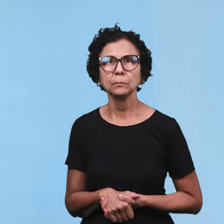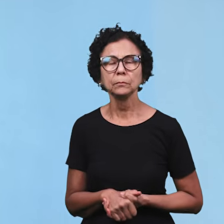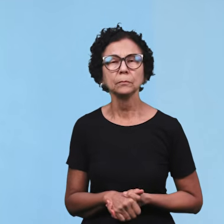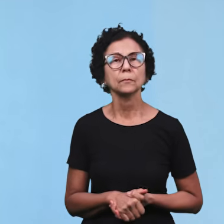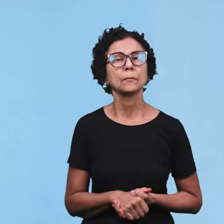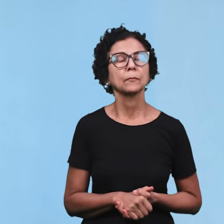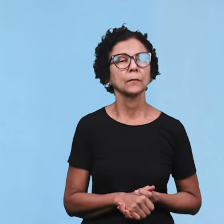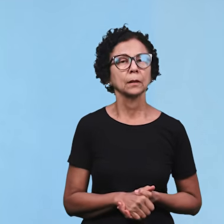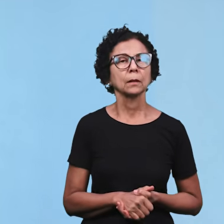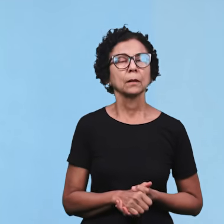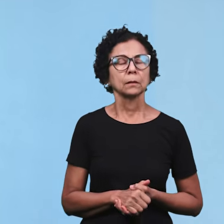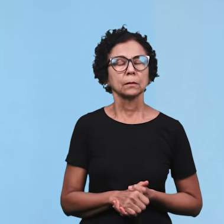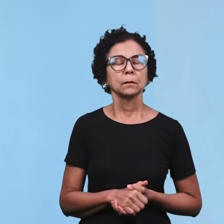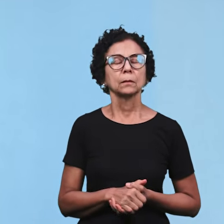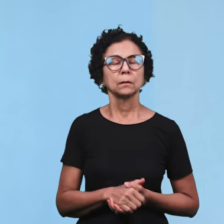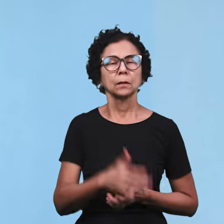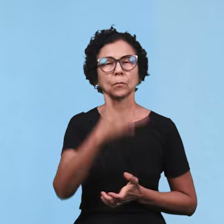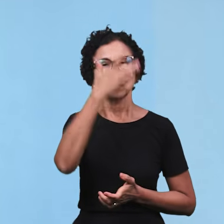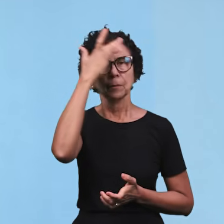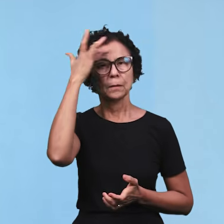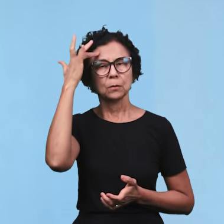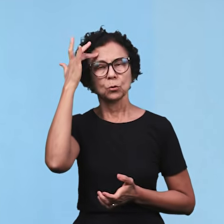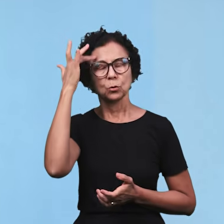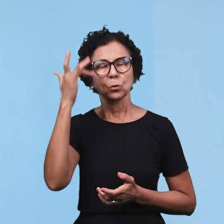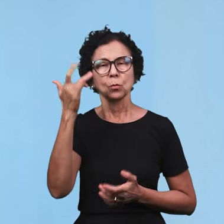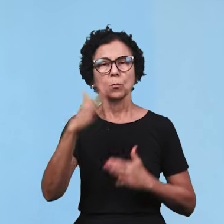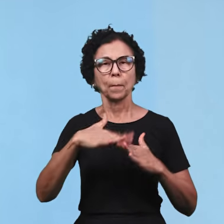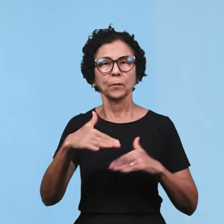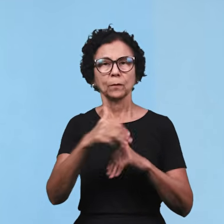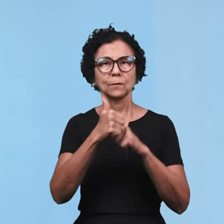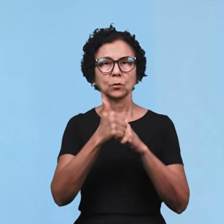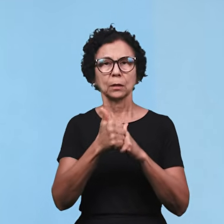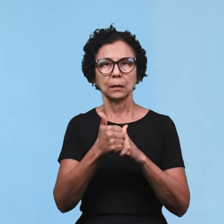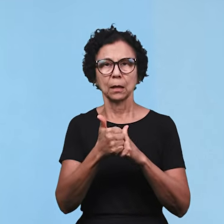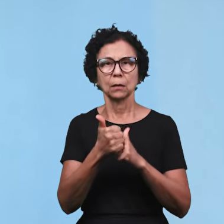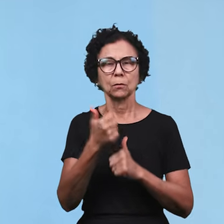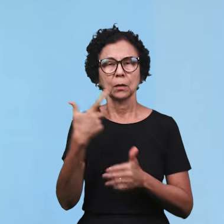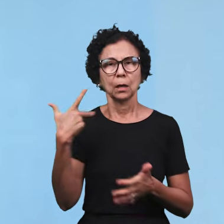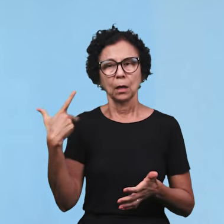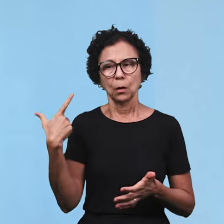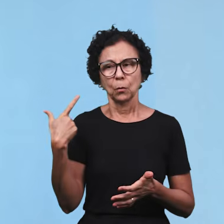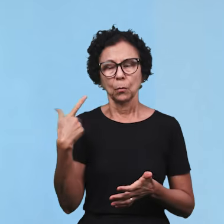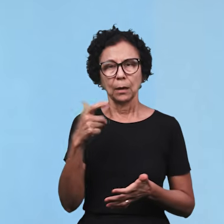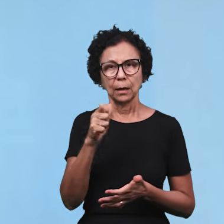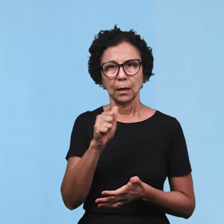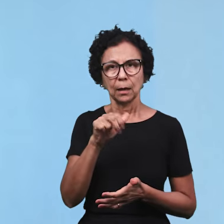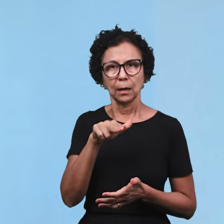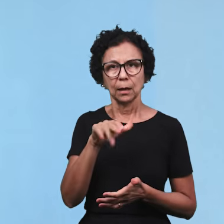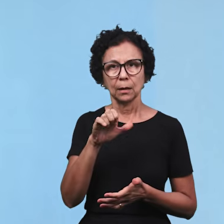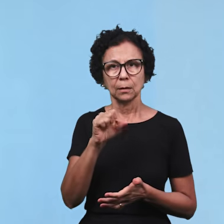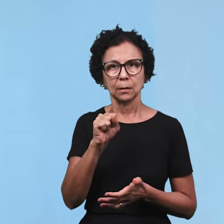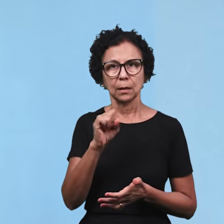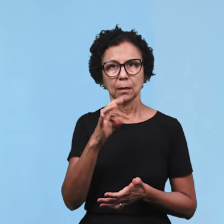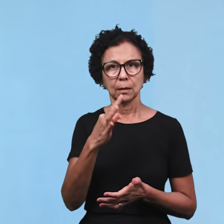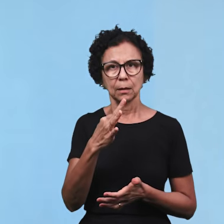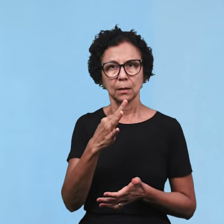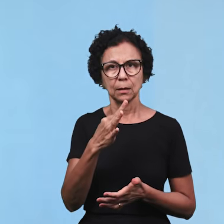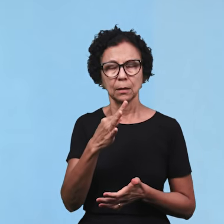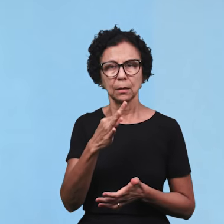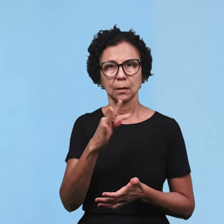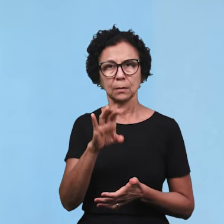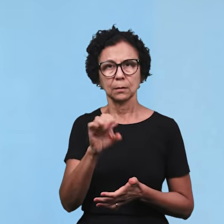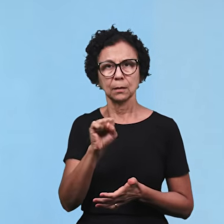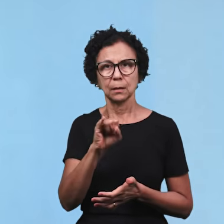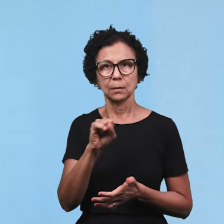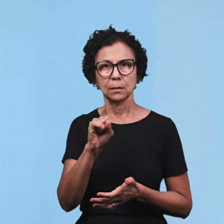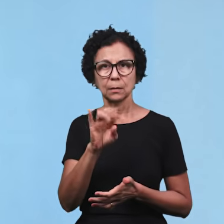de um anestesista. Por quê? Hoje eu acredito que o que é mais importante do que o resultado para o paciente é